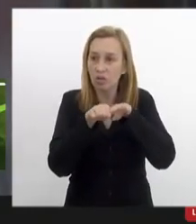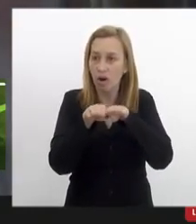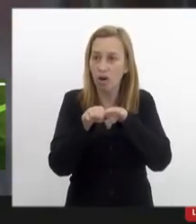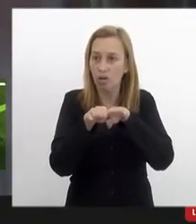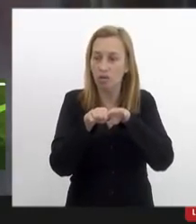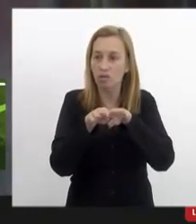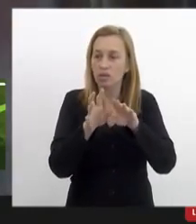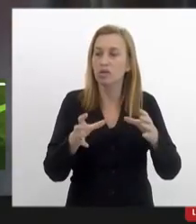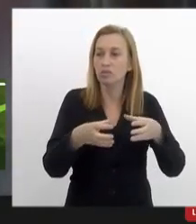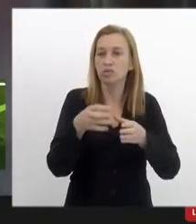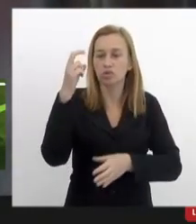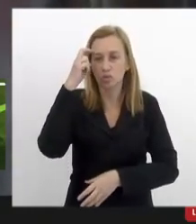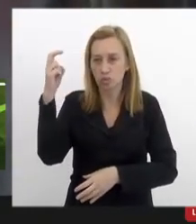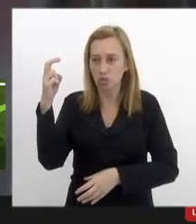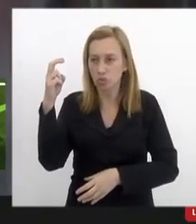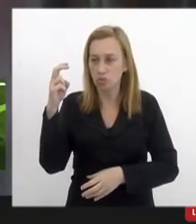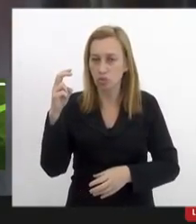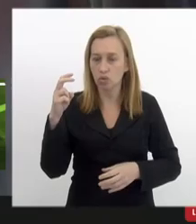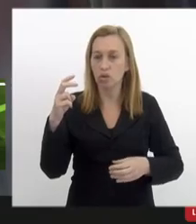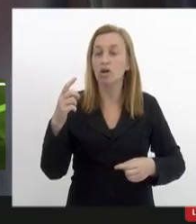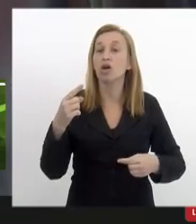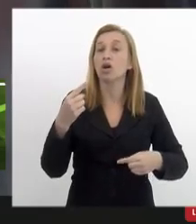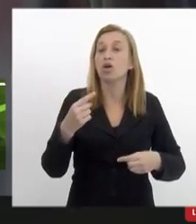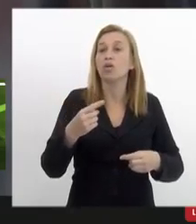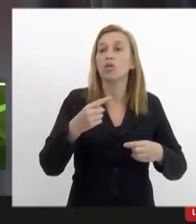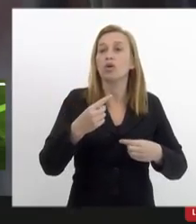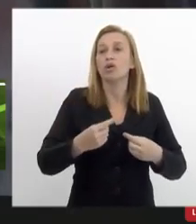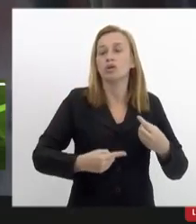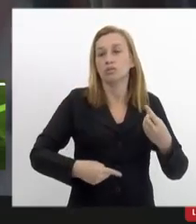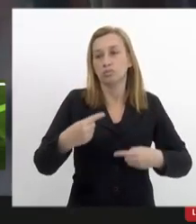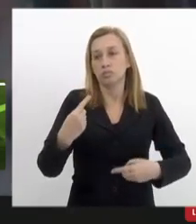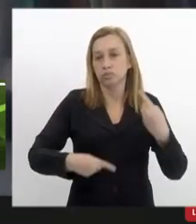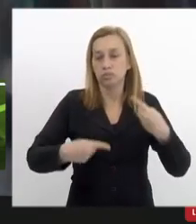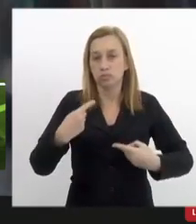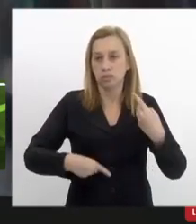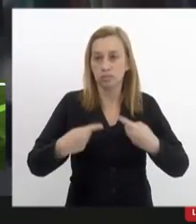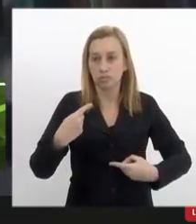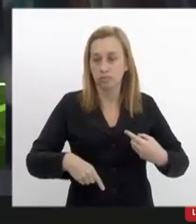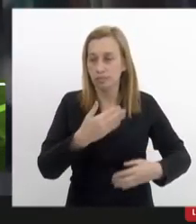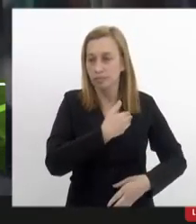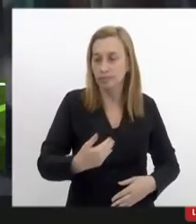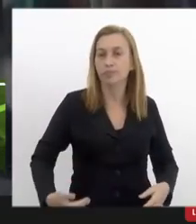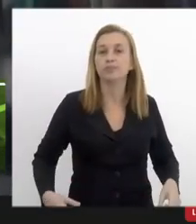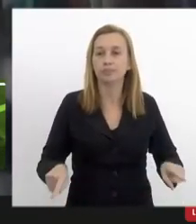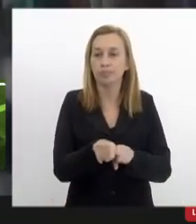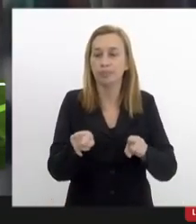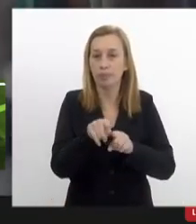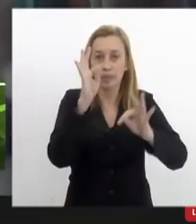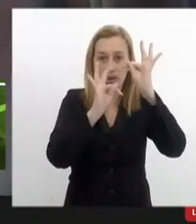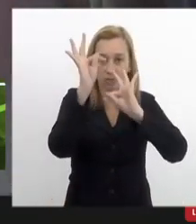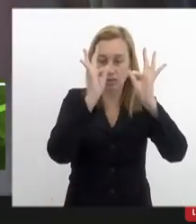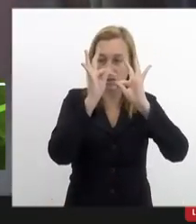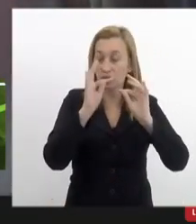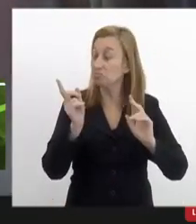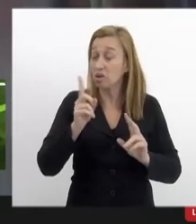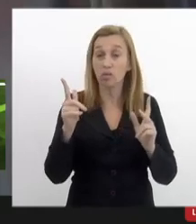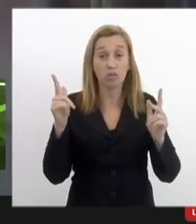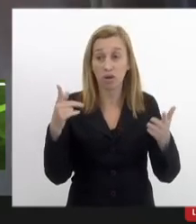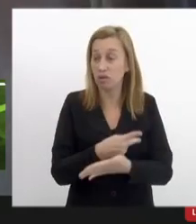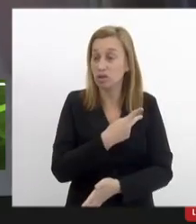política pública da educação e da ciência e da tecnologia. Que não é isso que acontece. Os nossos